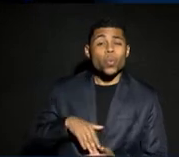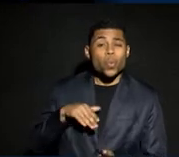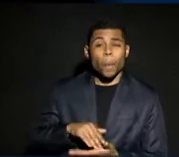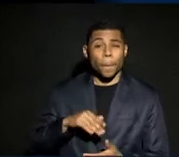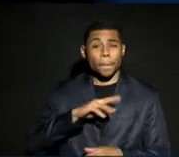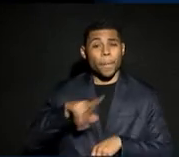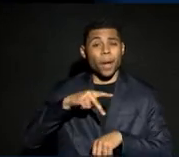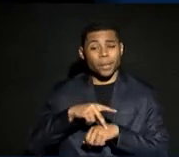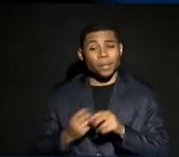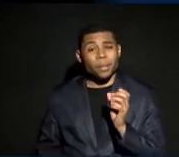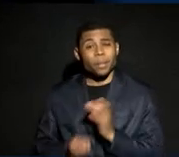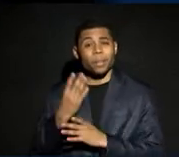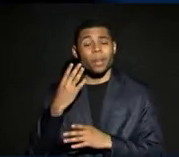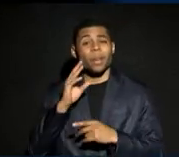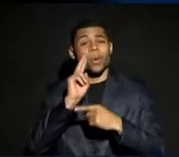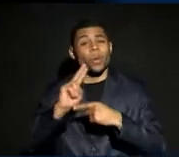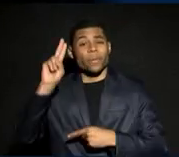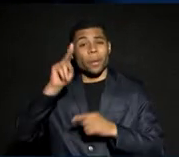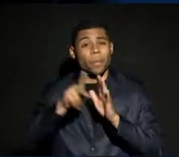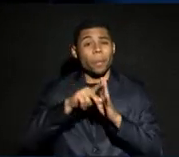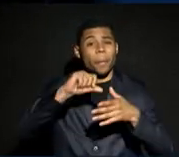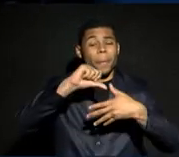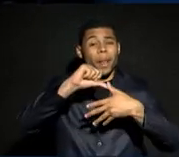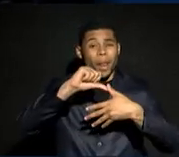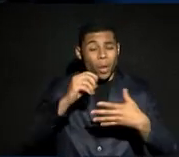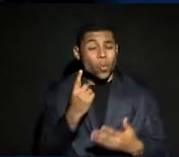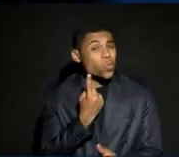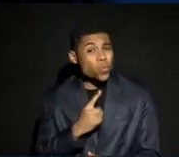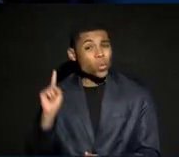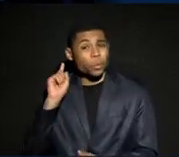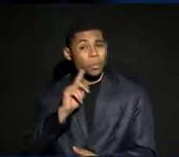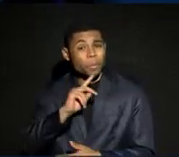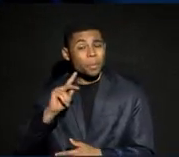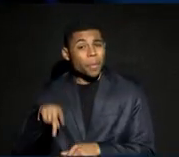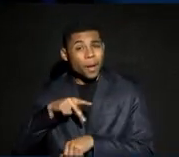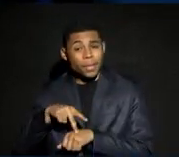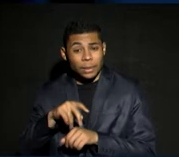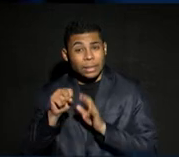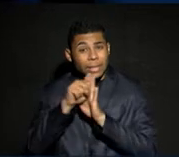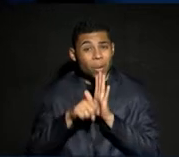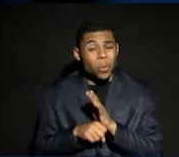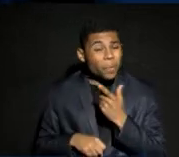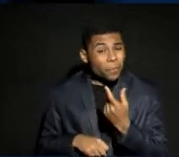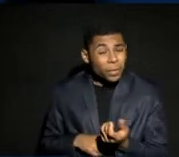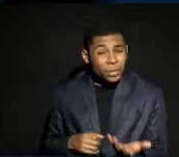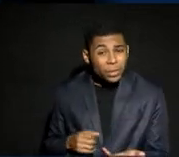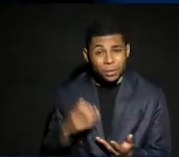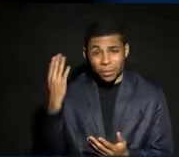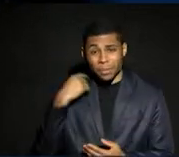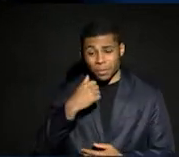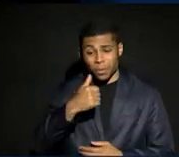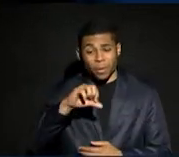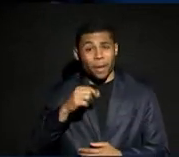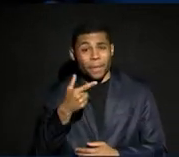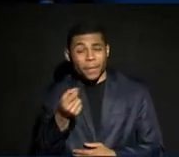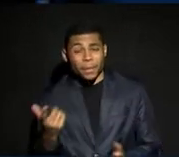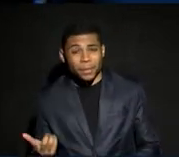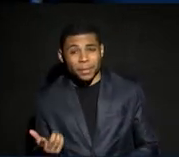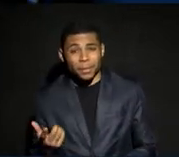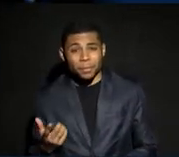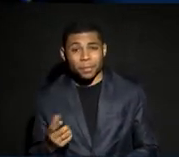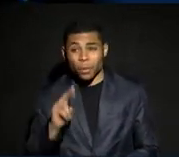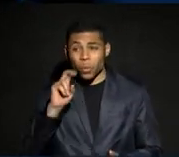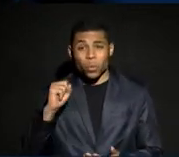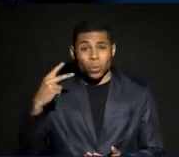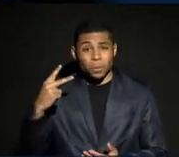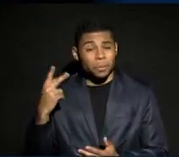país a abrir uma universidade na América Latina. O último. E no século XX ainda. 1920. A USP